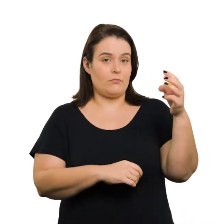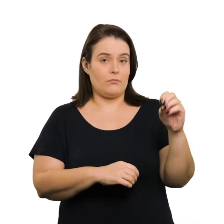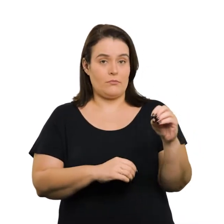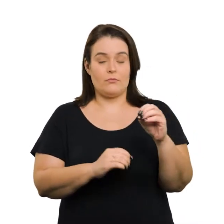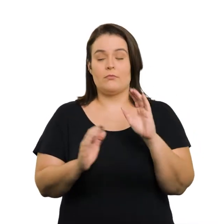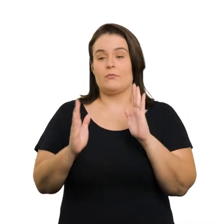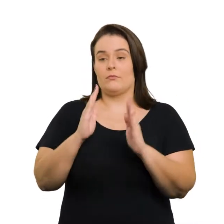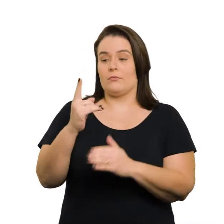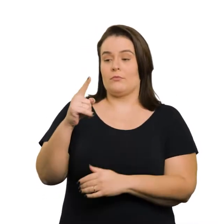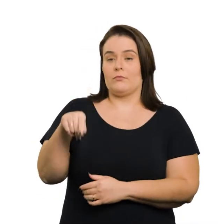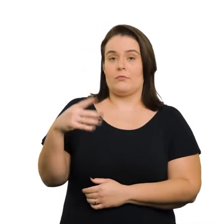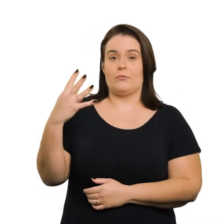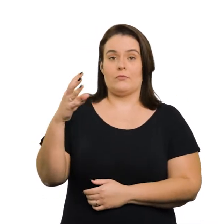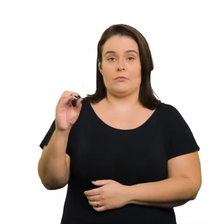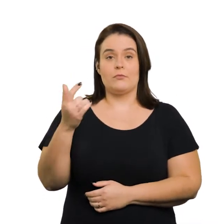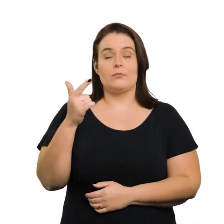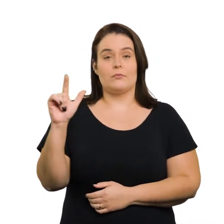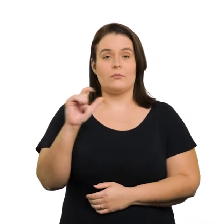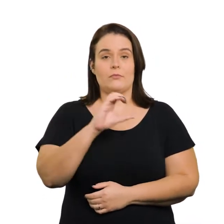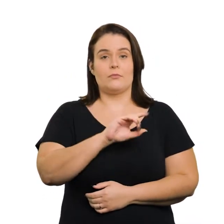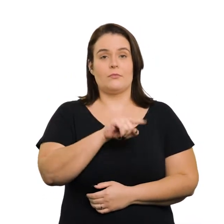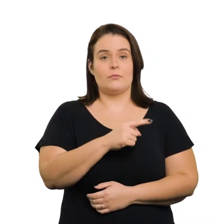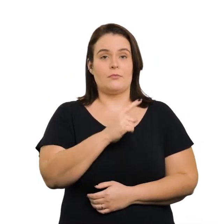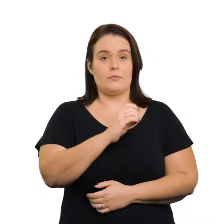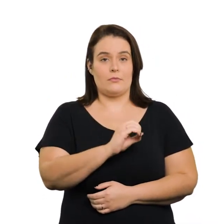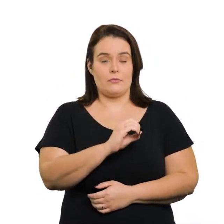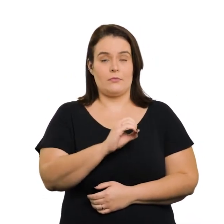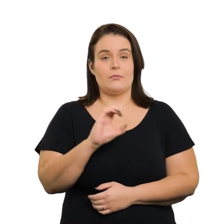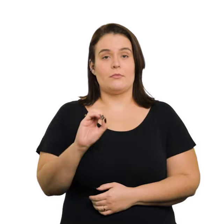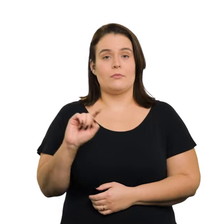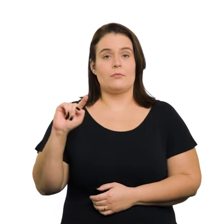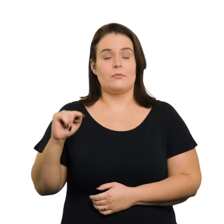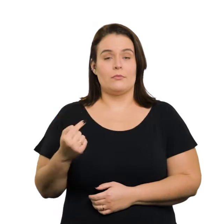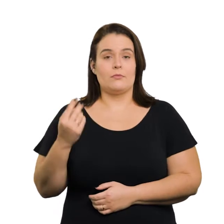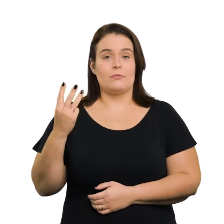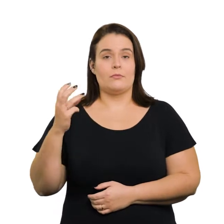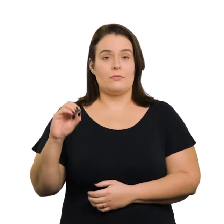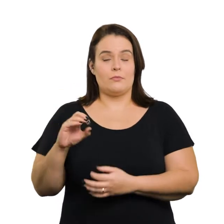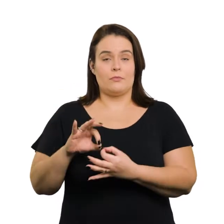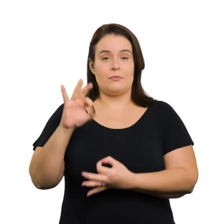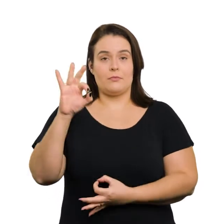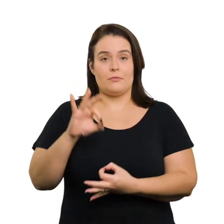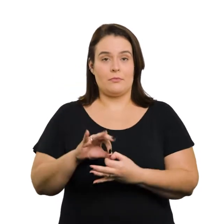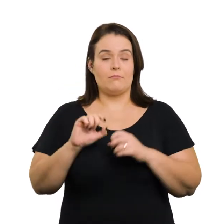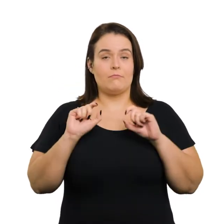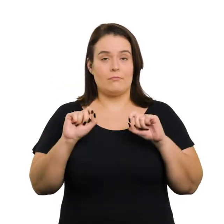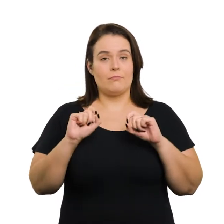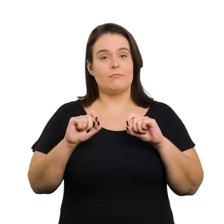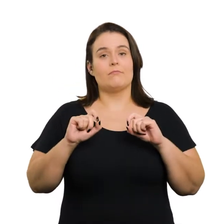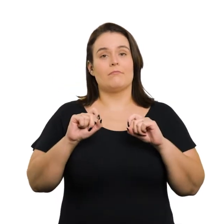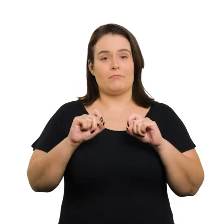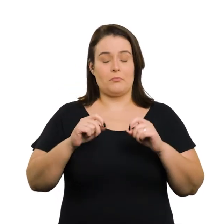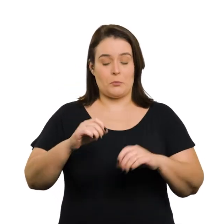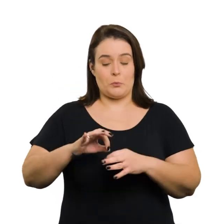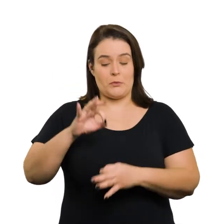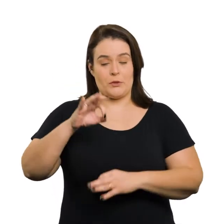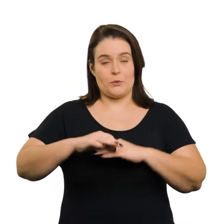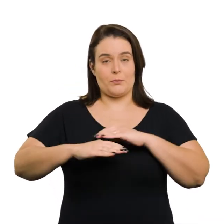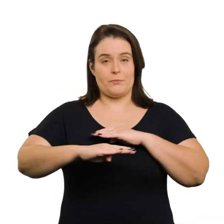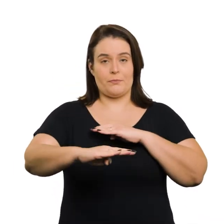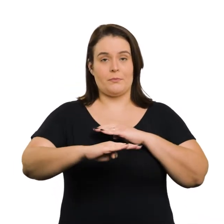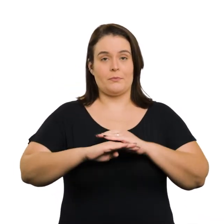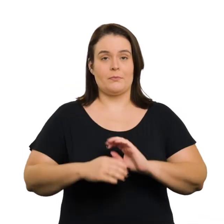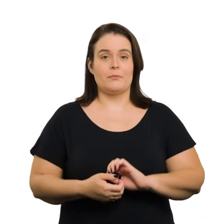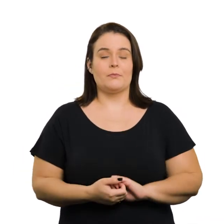e 1,40 m e outra entre 0,10 m e 0,30 m em relação ao